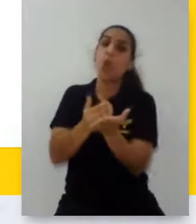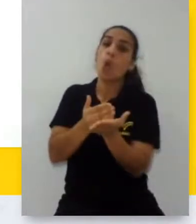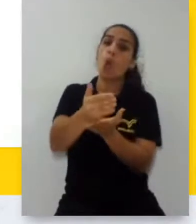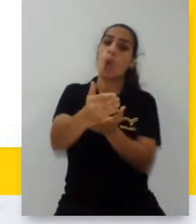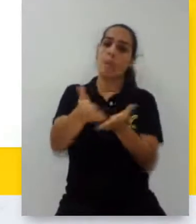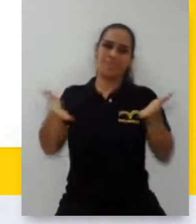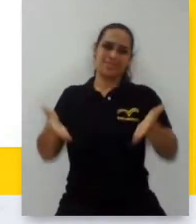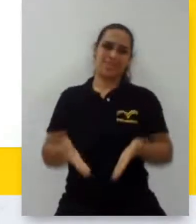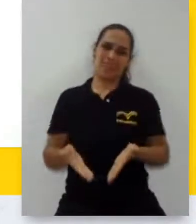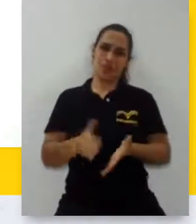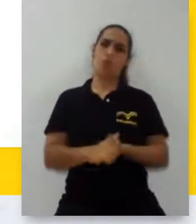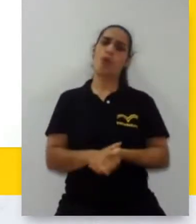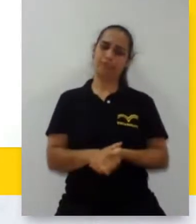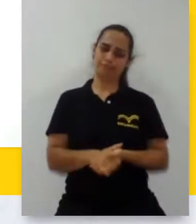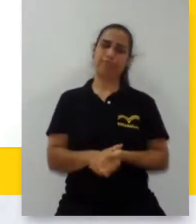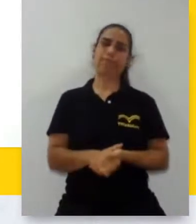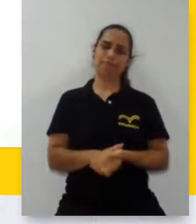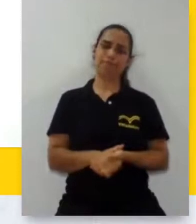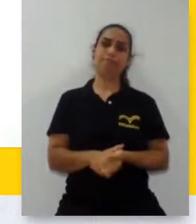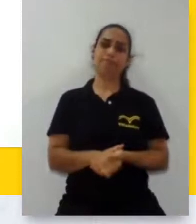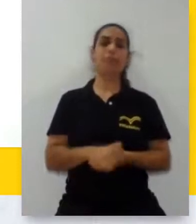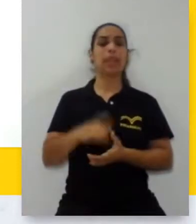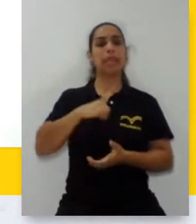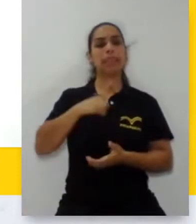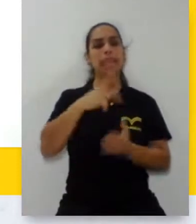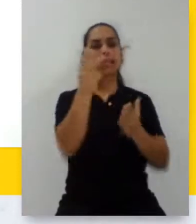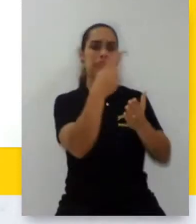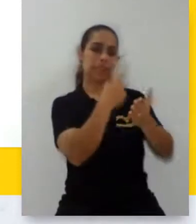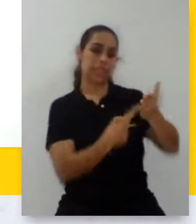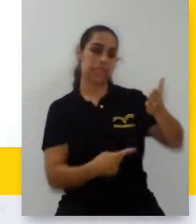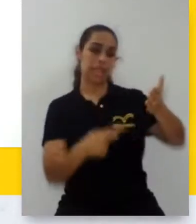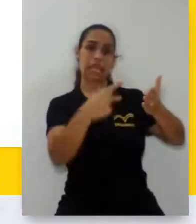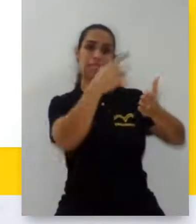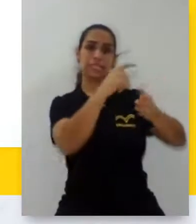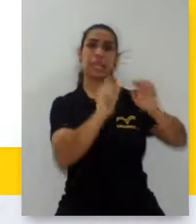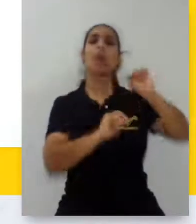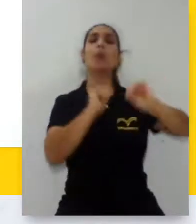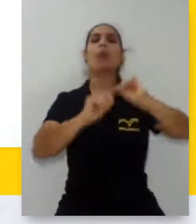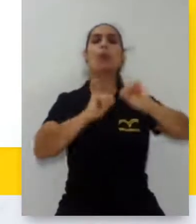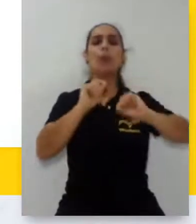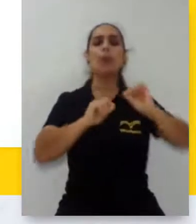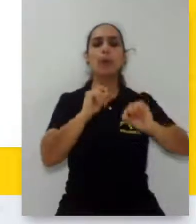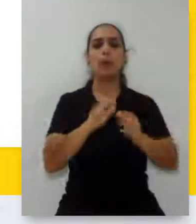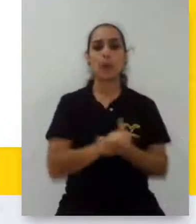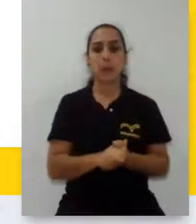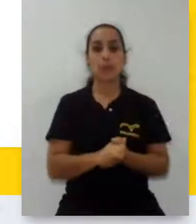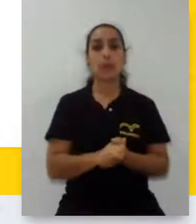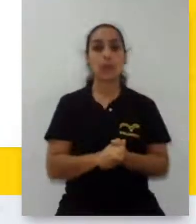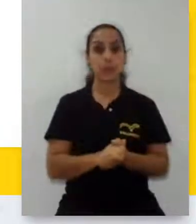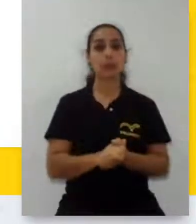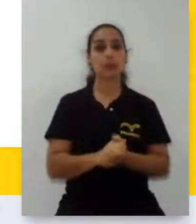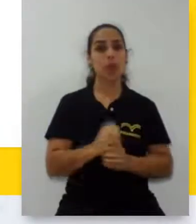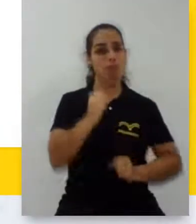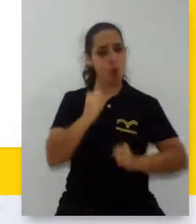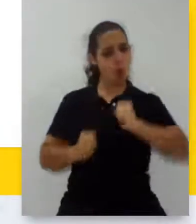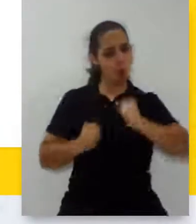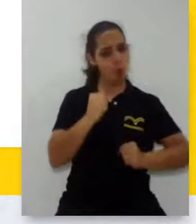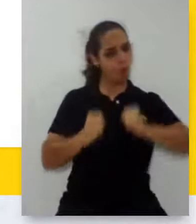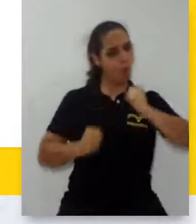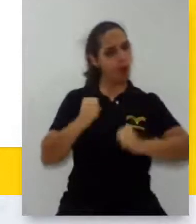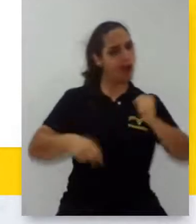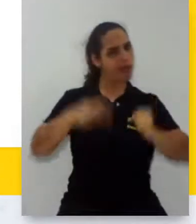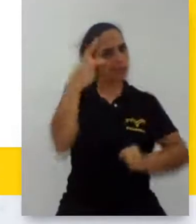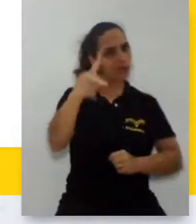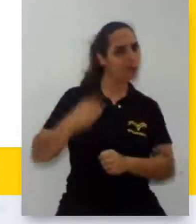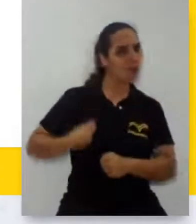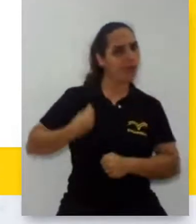onde está dizendo assim, corra pela sua vida, Charlie, run for your life, né? Então é mais ou menos isso, nós precisamos fazer